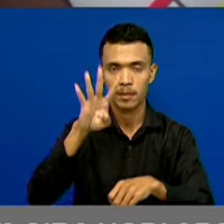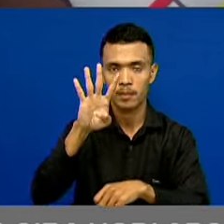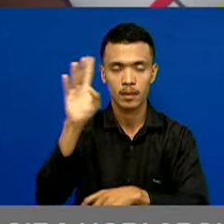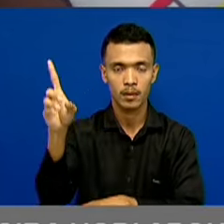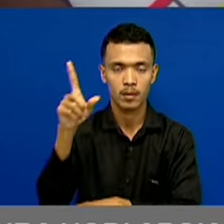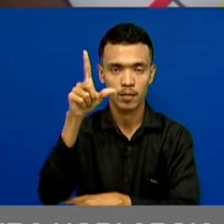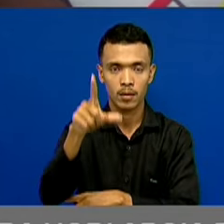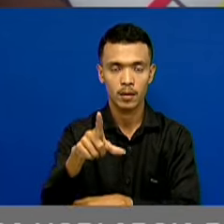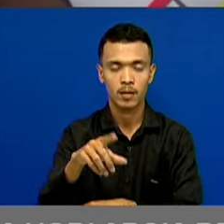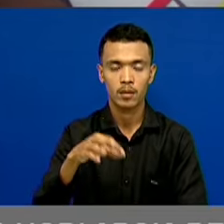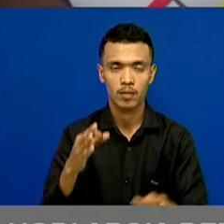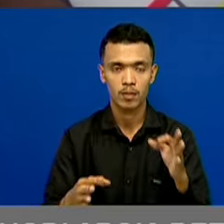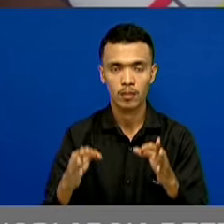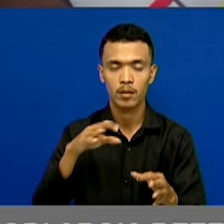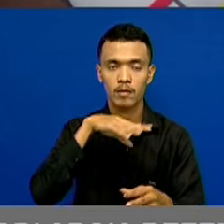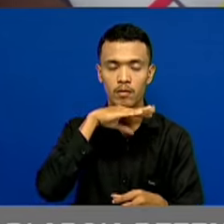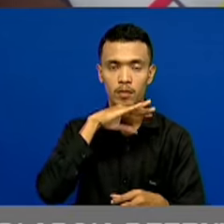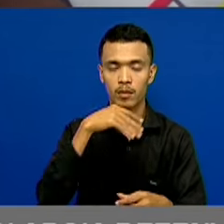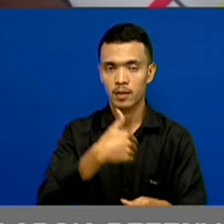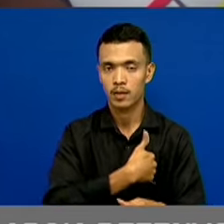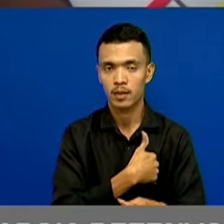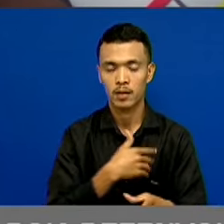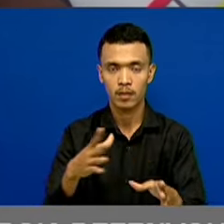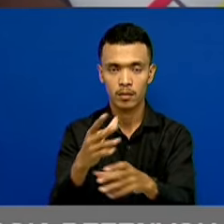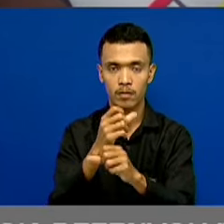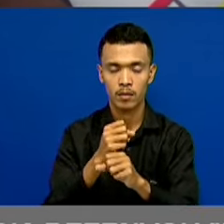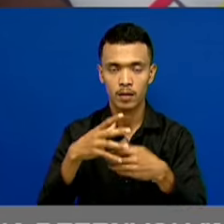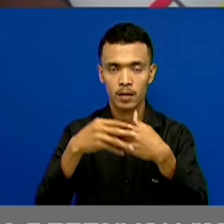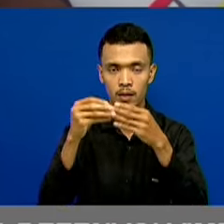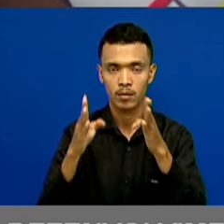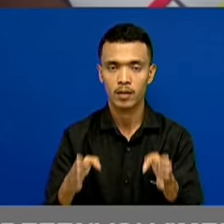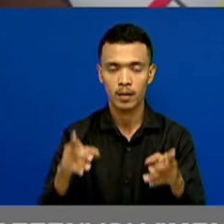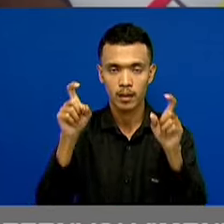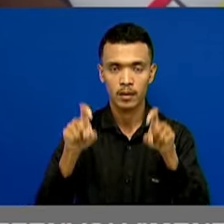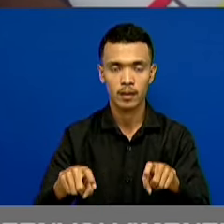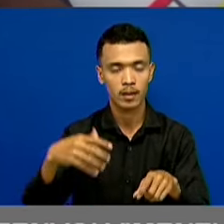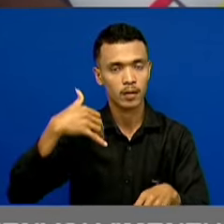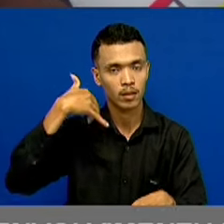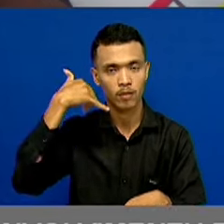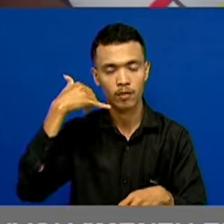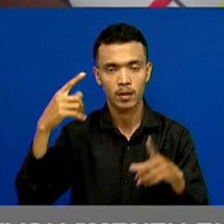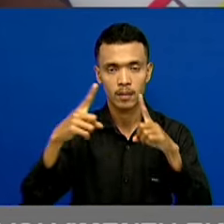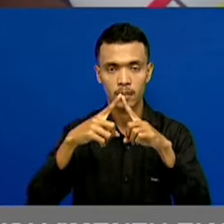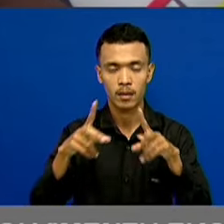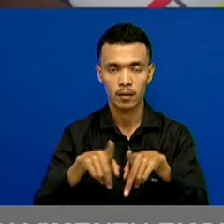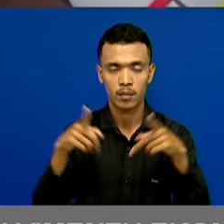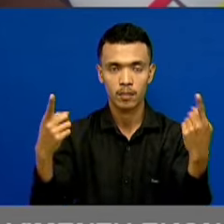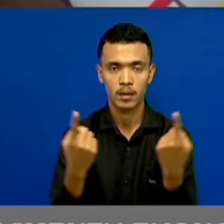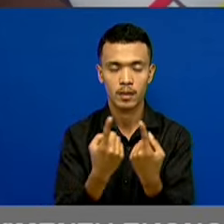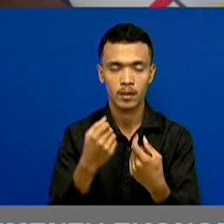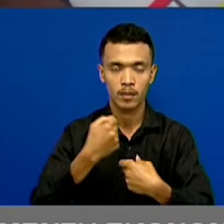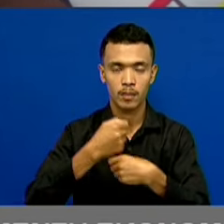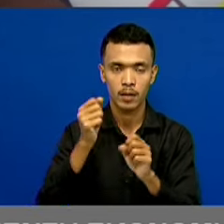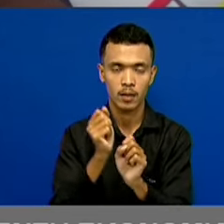kraut. Maka autoridade comunitária Shira tem que contactar aquelas baixas massa com a companhia nebe halak